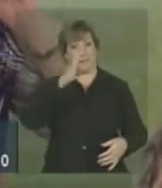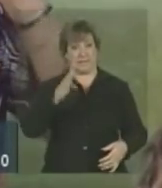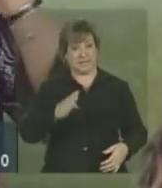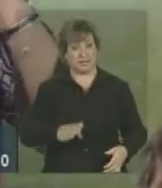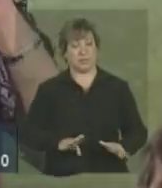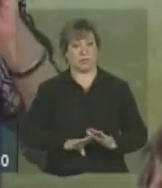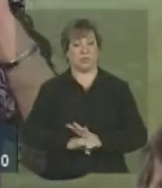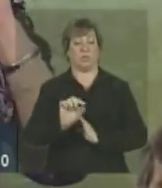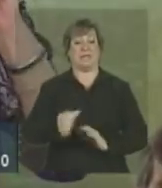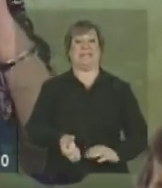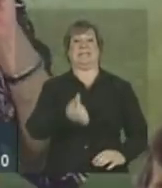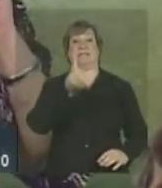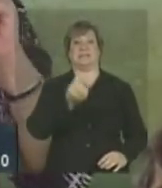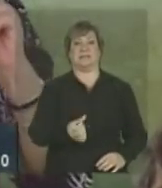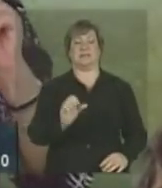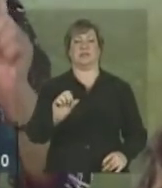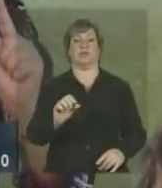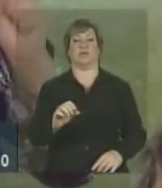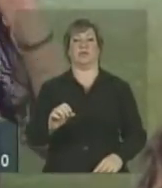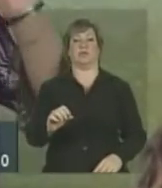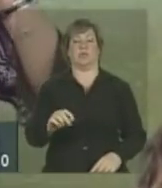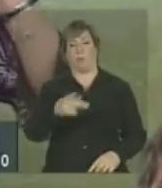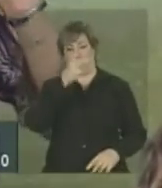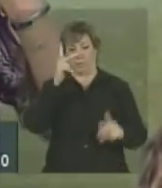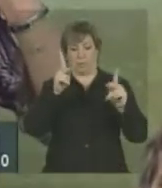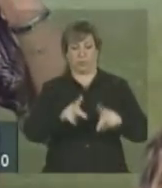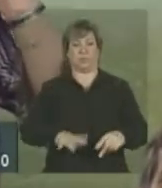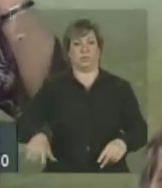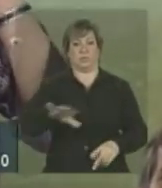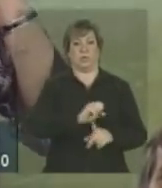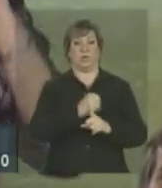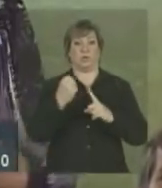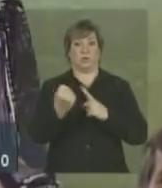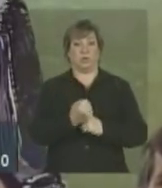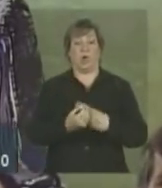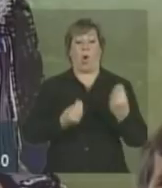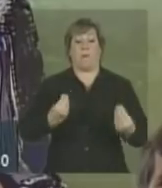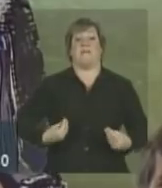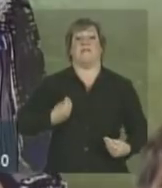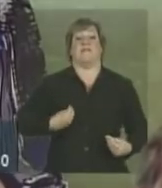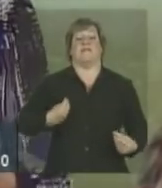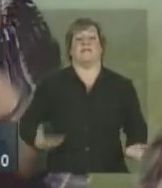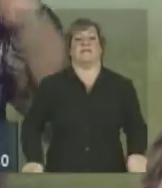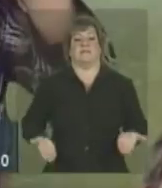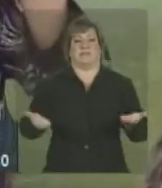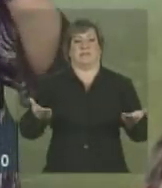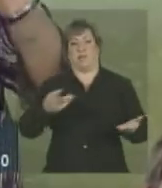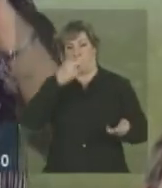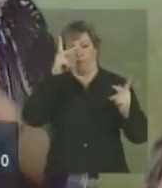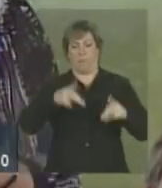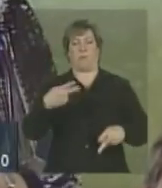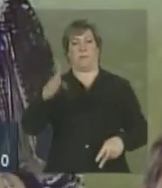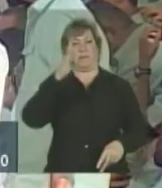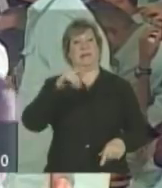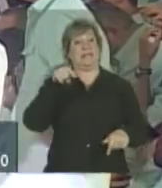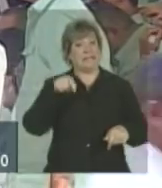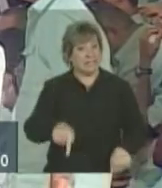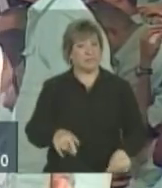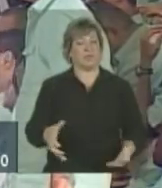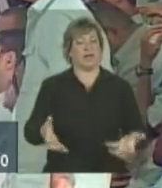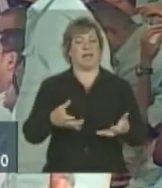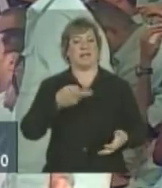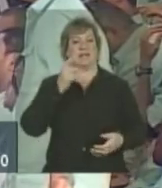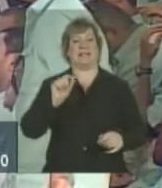seja a sexta sociedade em condições de vida da população brasileira. E isso